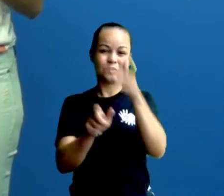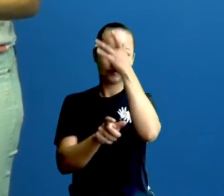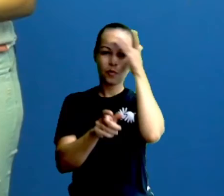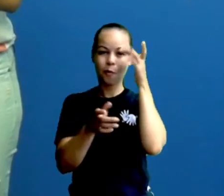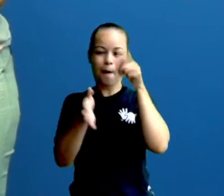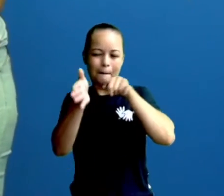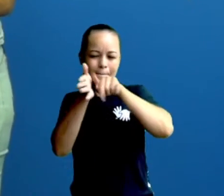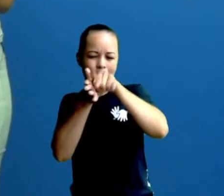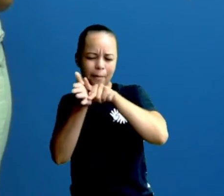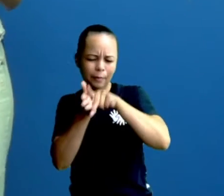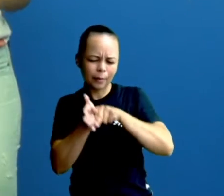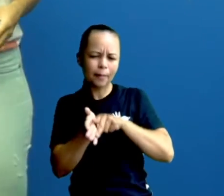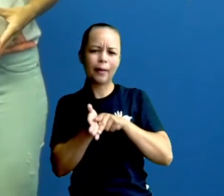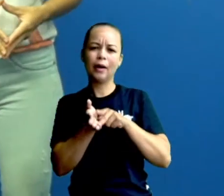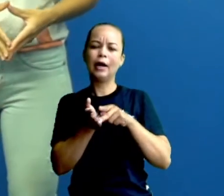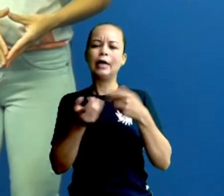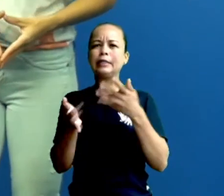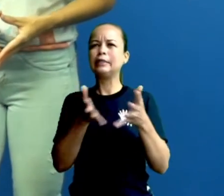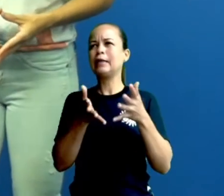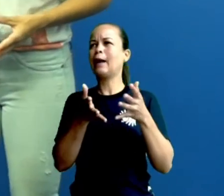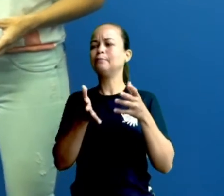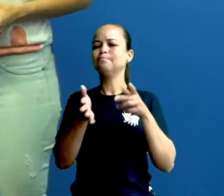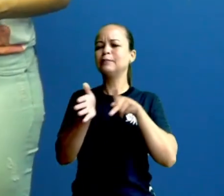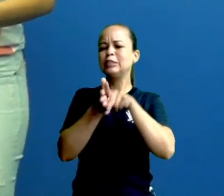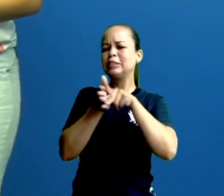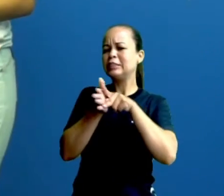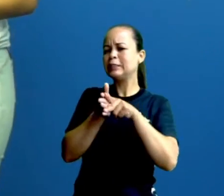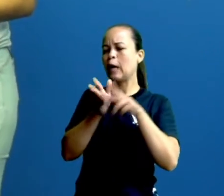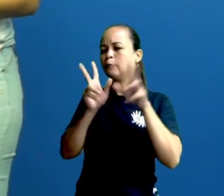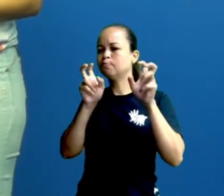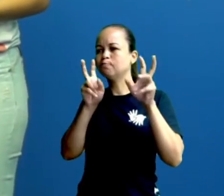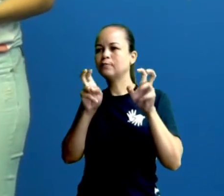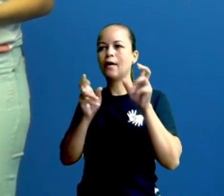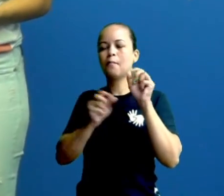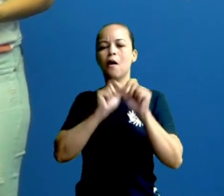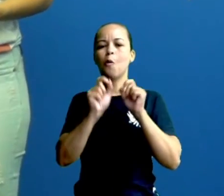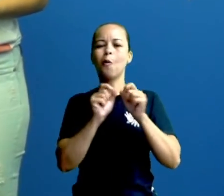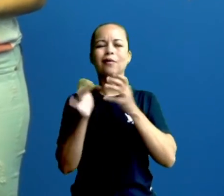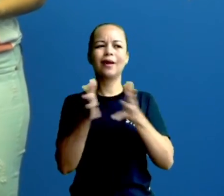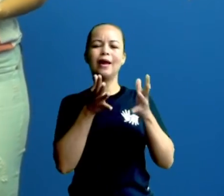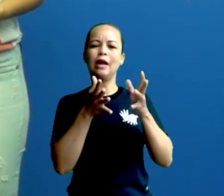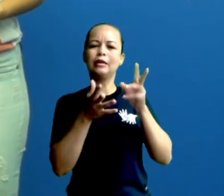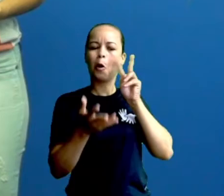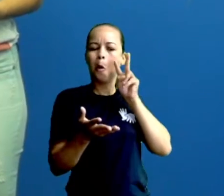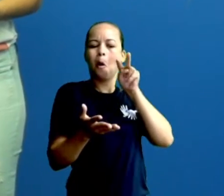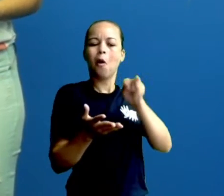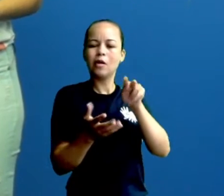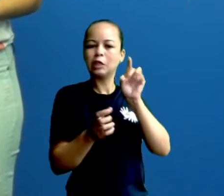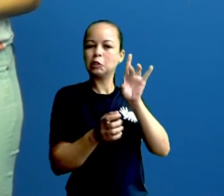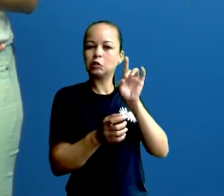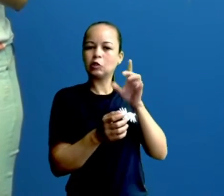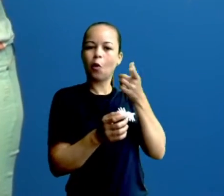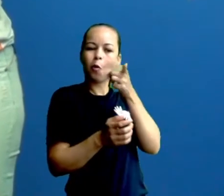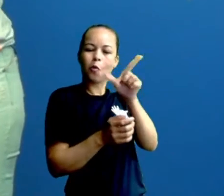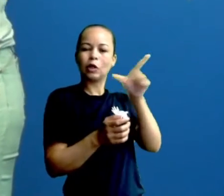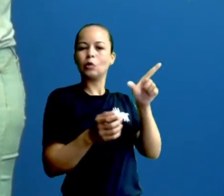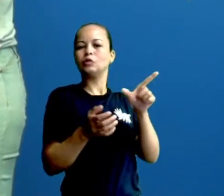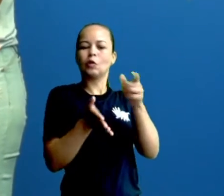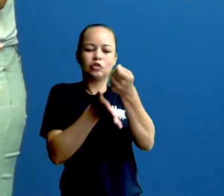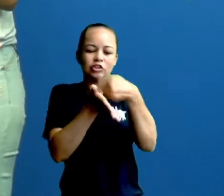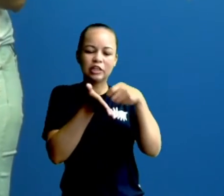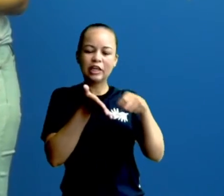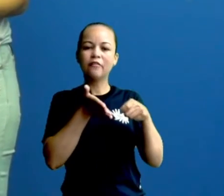pesquisadora diz que está pesquisando sobre determinado tema, ele não está apenas olhando o que os outros escreveram